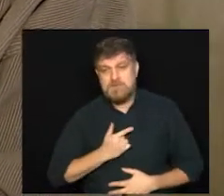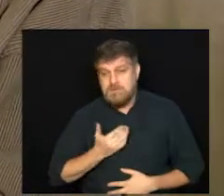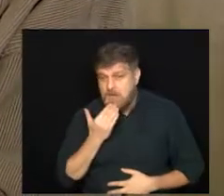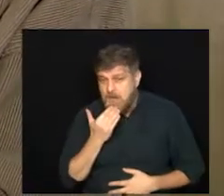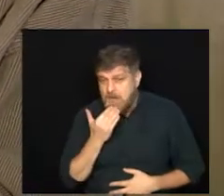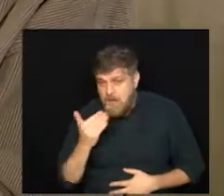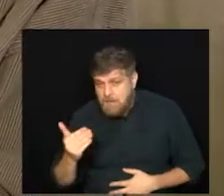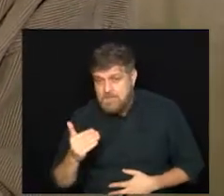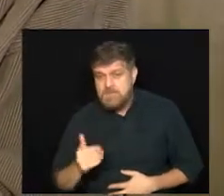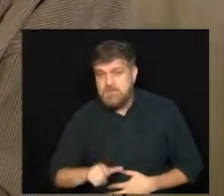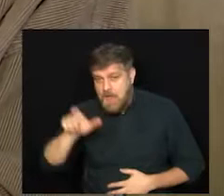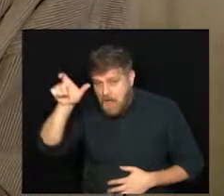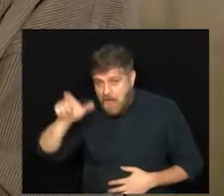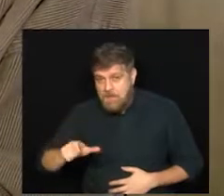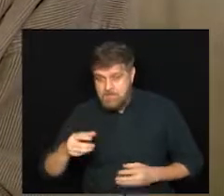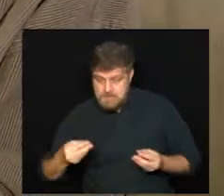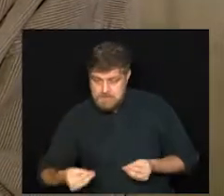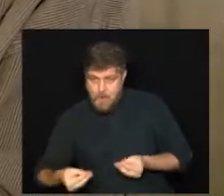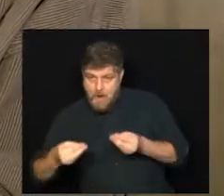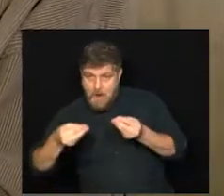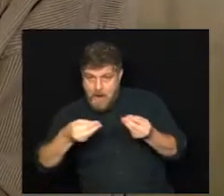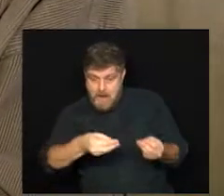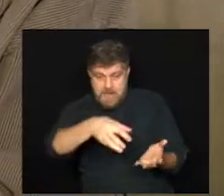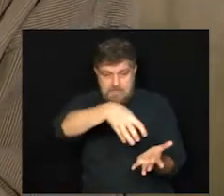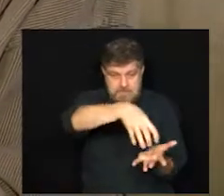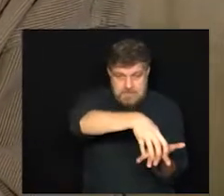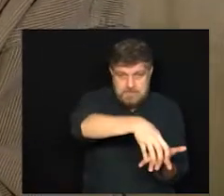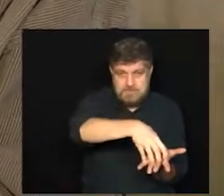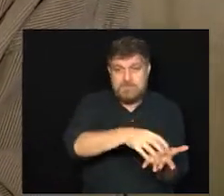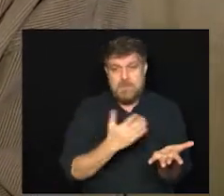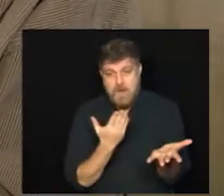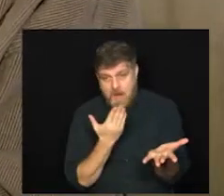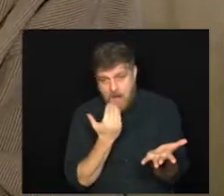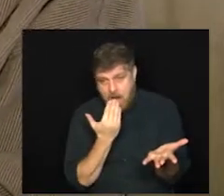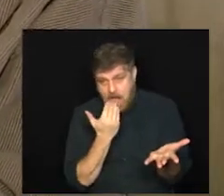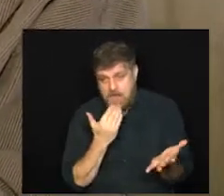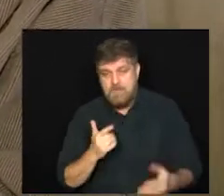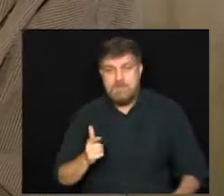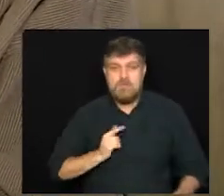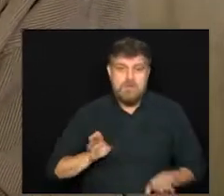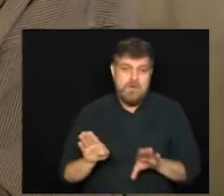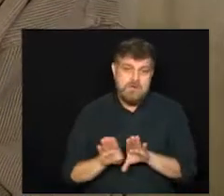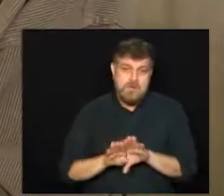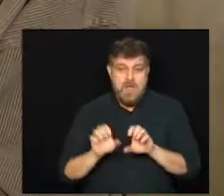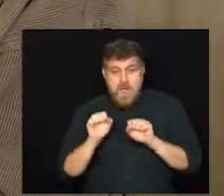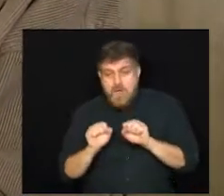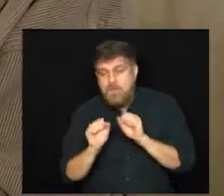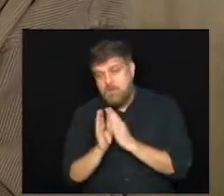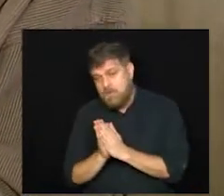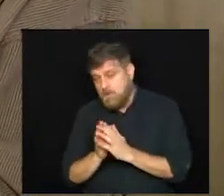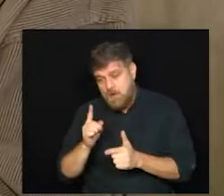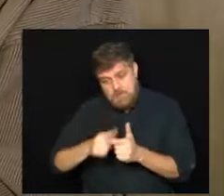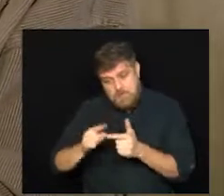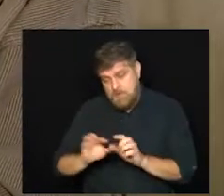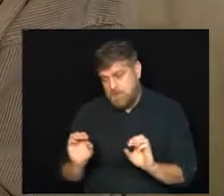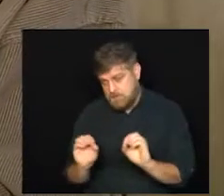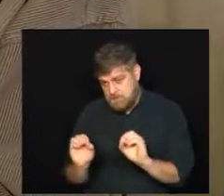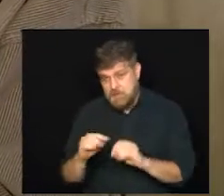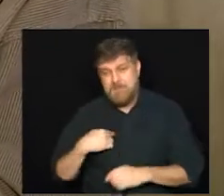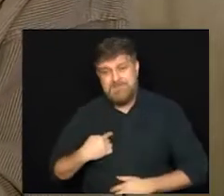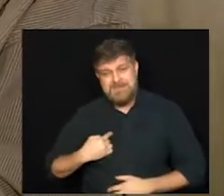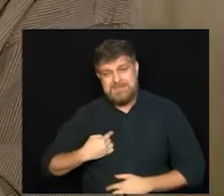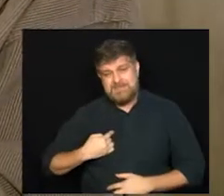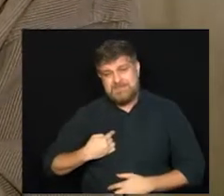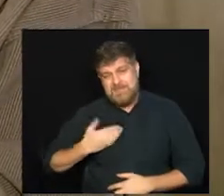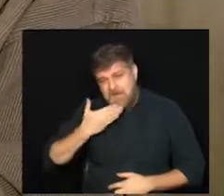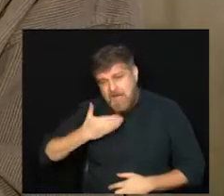para que a pessoa leve até nossas unidades a espécie, né? Então, ou que leve ou mande entregar, não é um problema, mas o ideal é que a